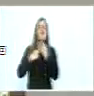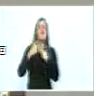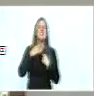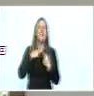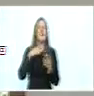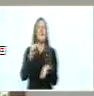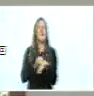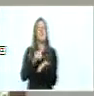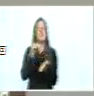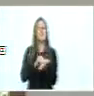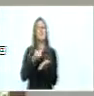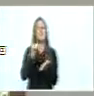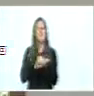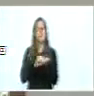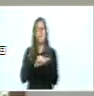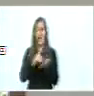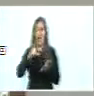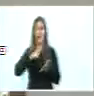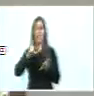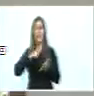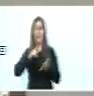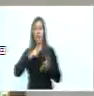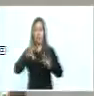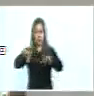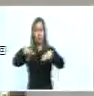nessa, assim que teve a audiência,